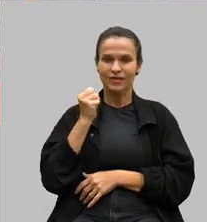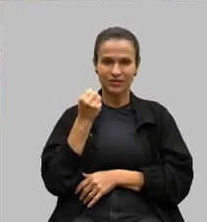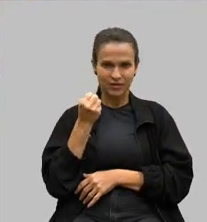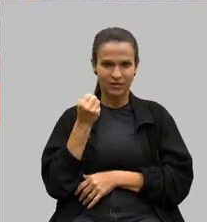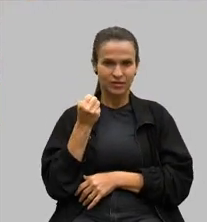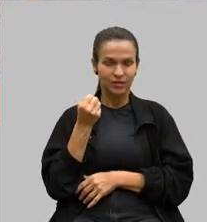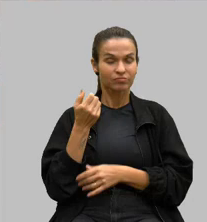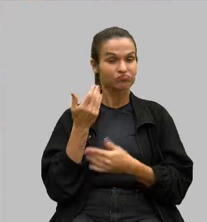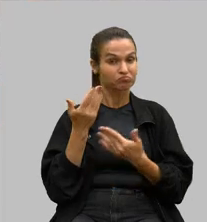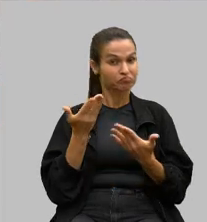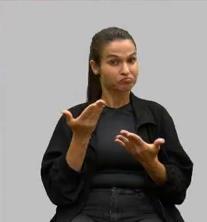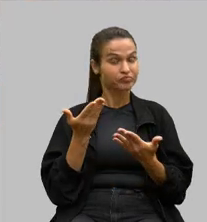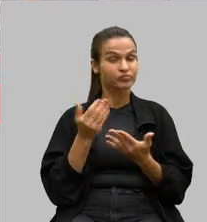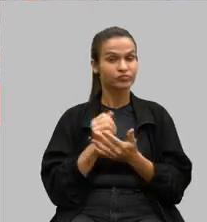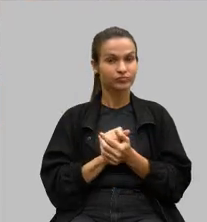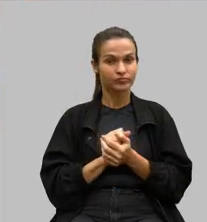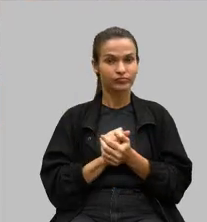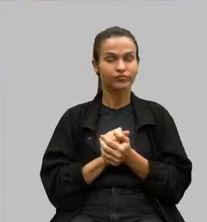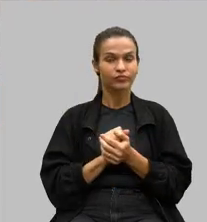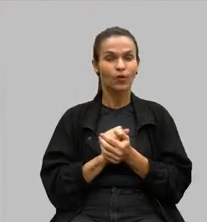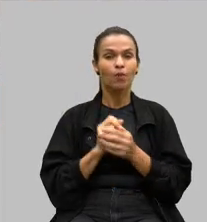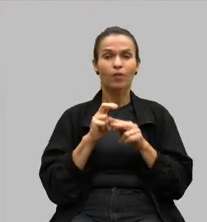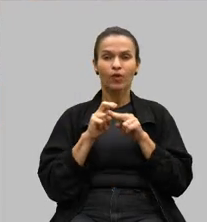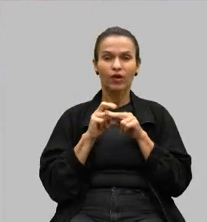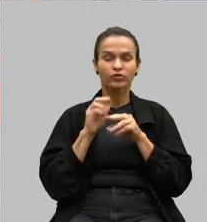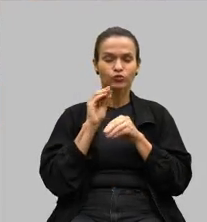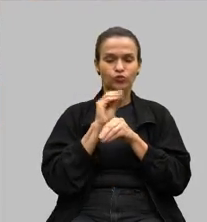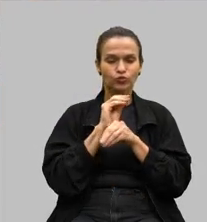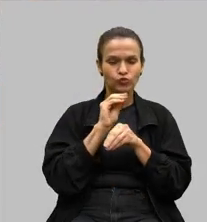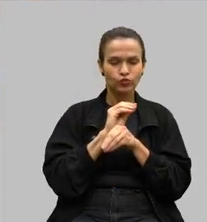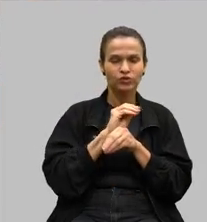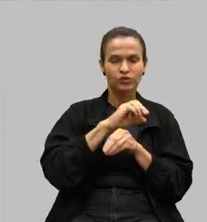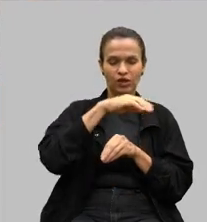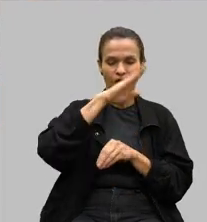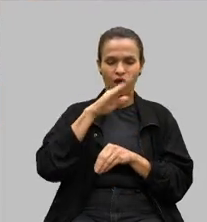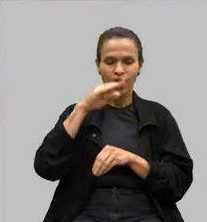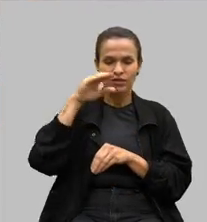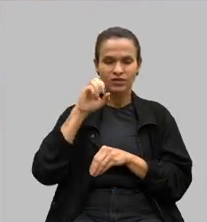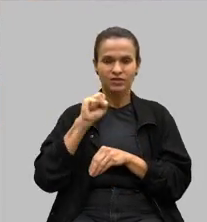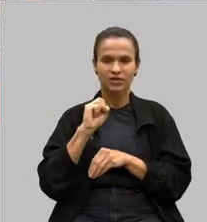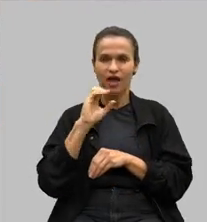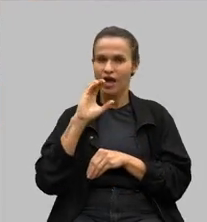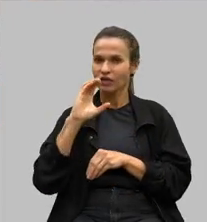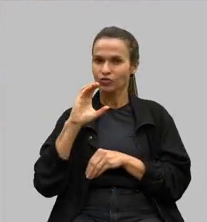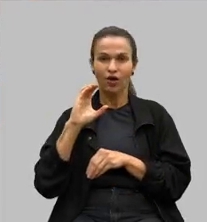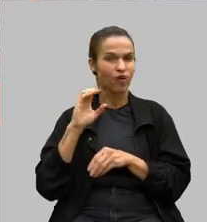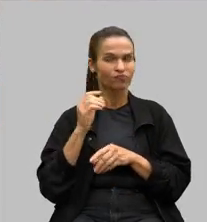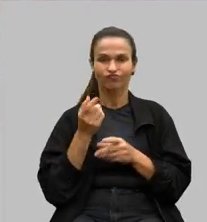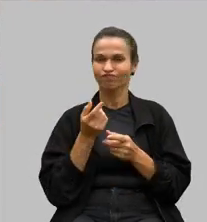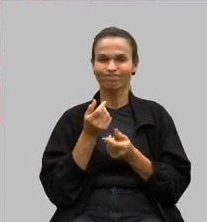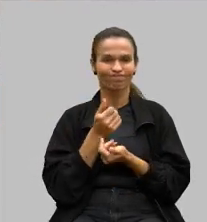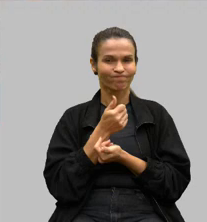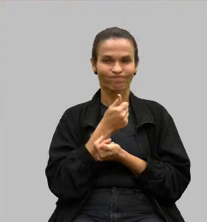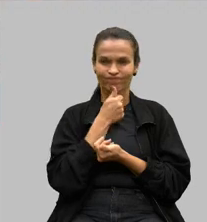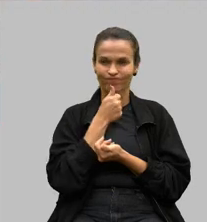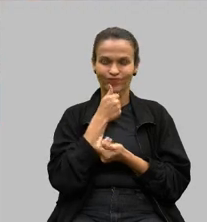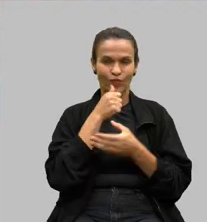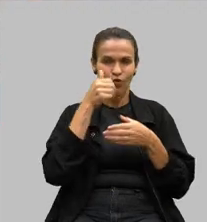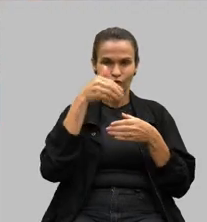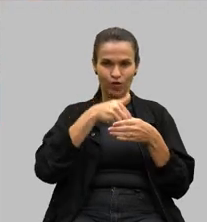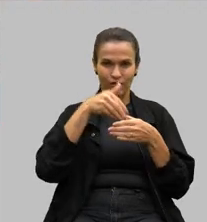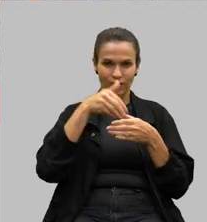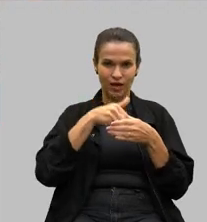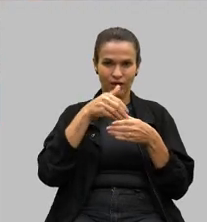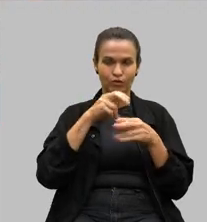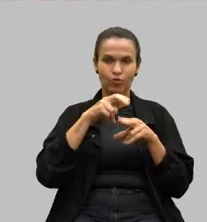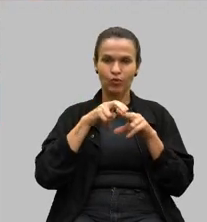dadas porque o tombamento da Serra do Curral não foi votado porque o o